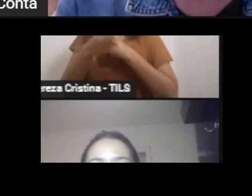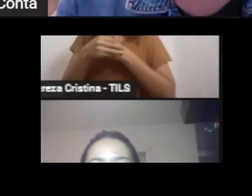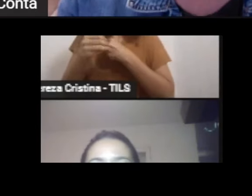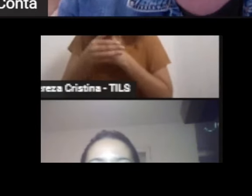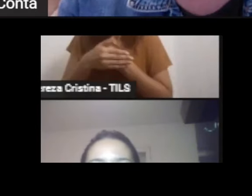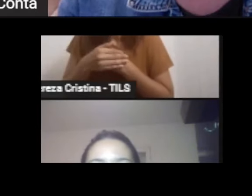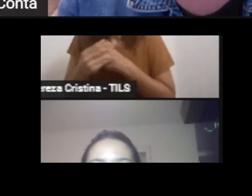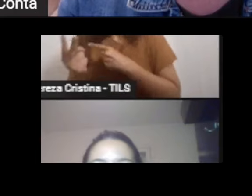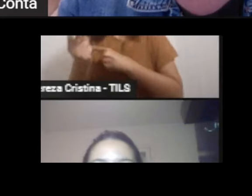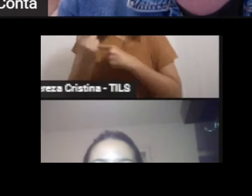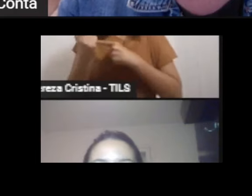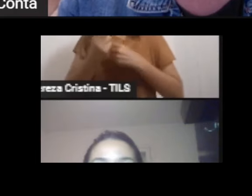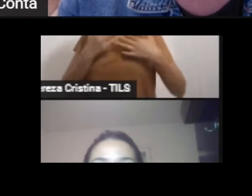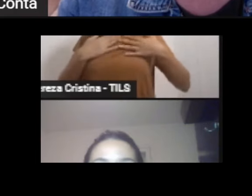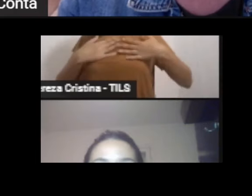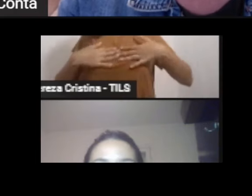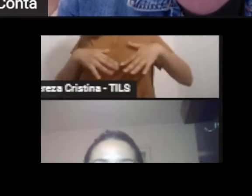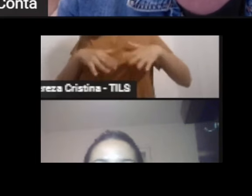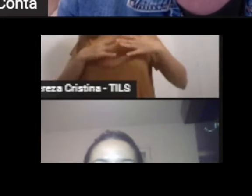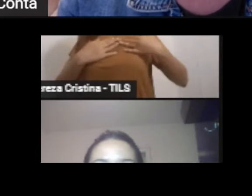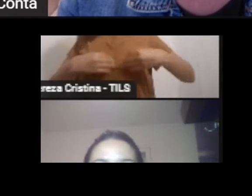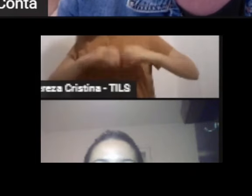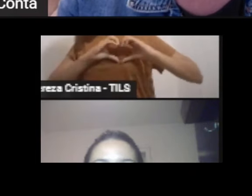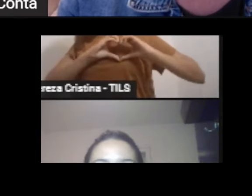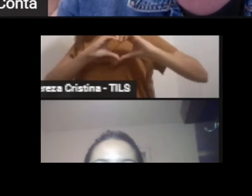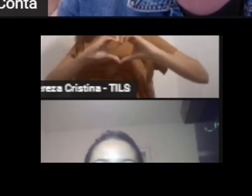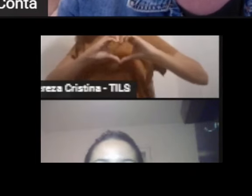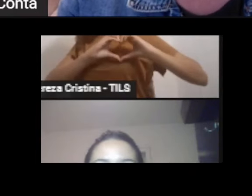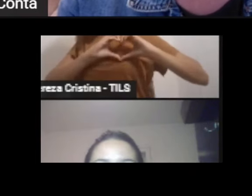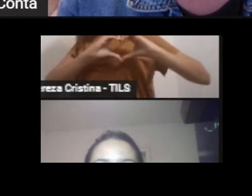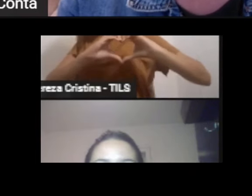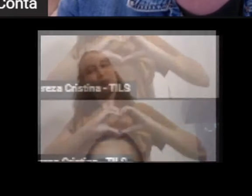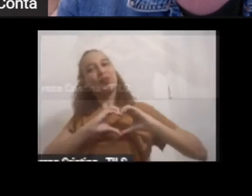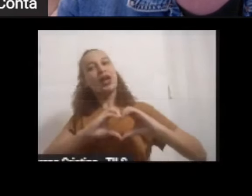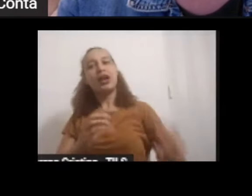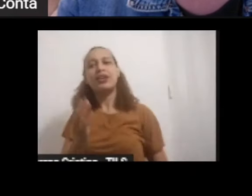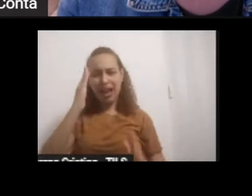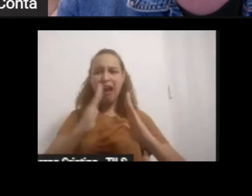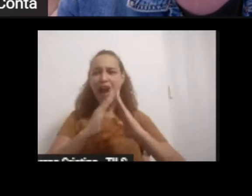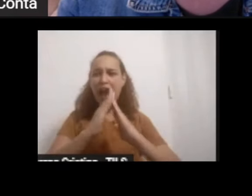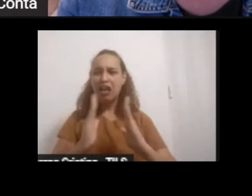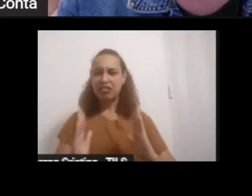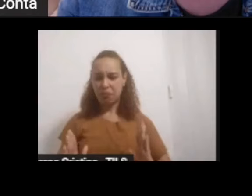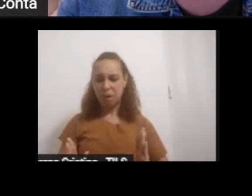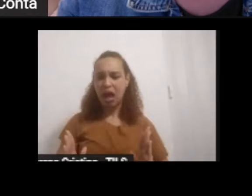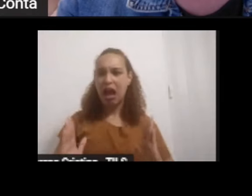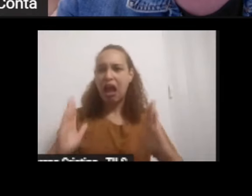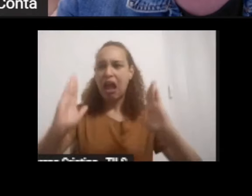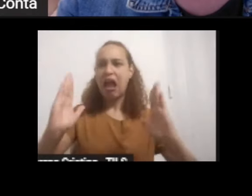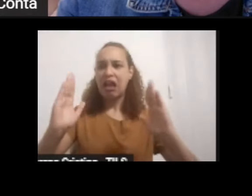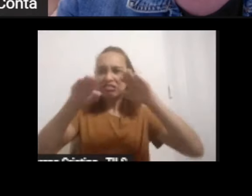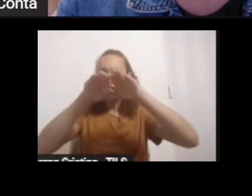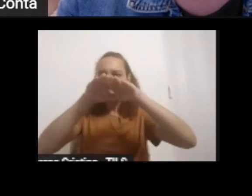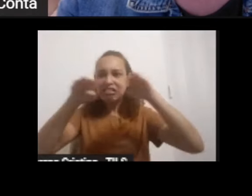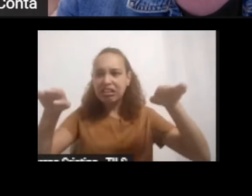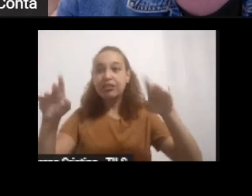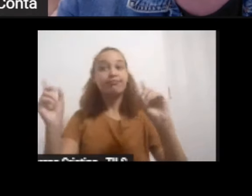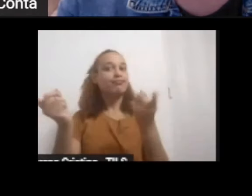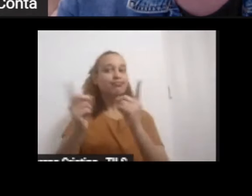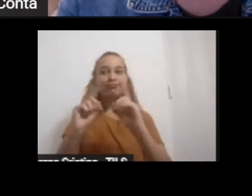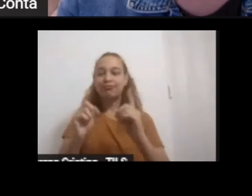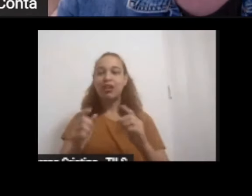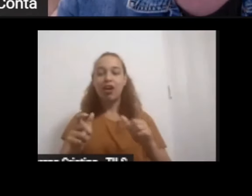descansa o coração. João sabe que casa não é só parede e teto. Casa deve ser